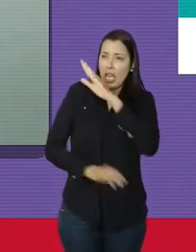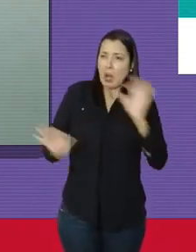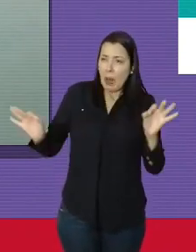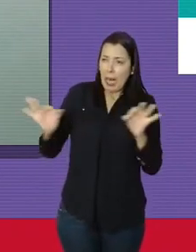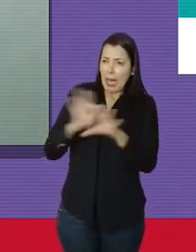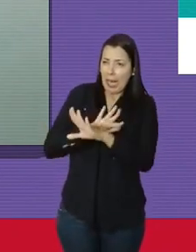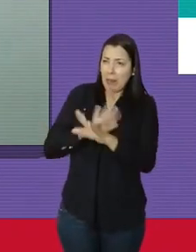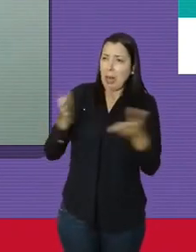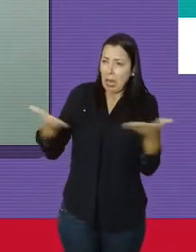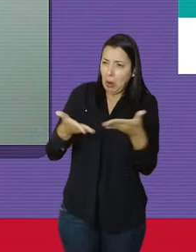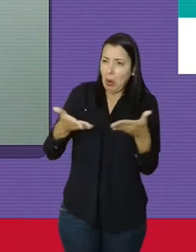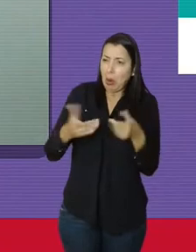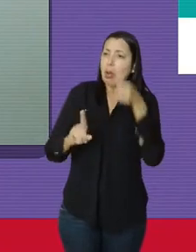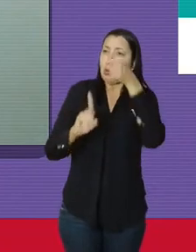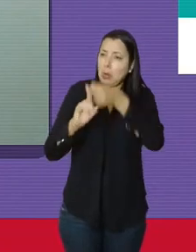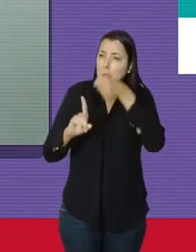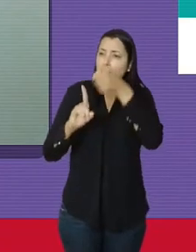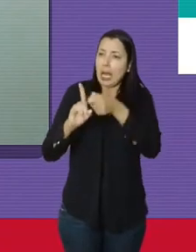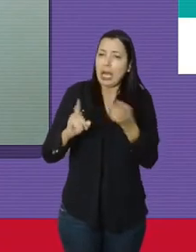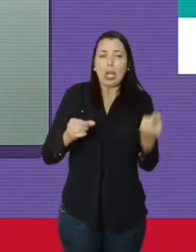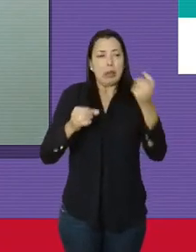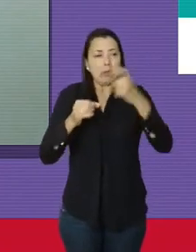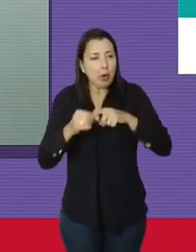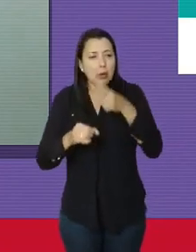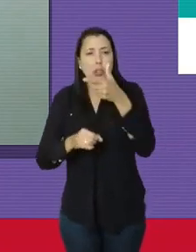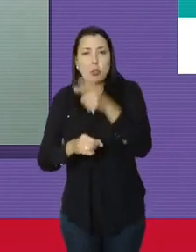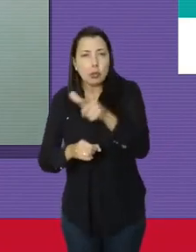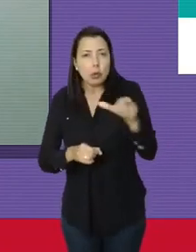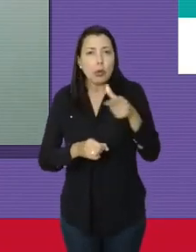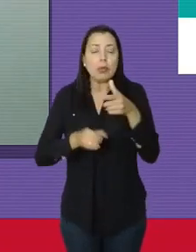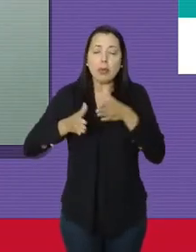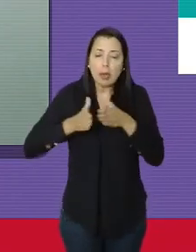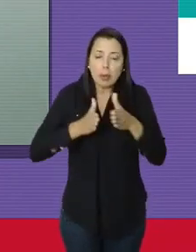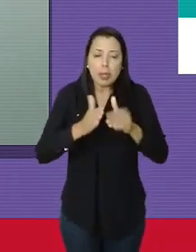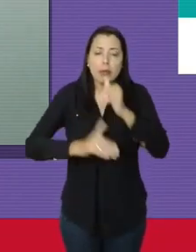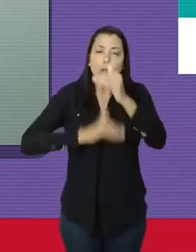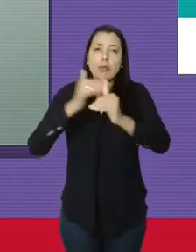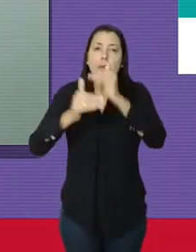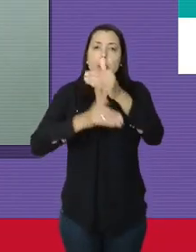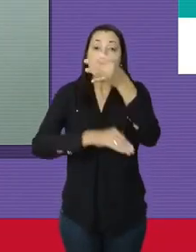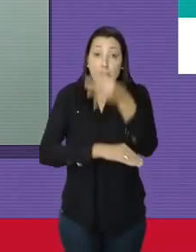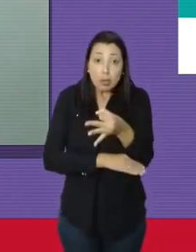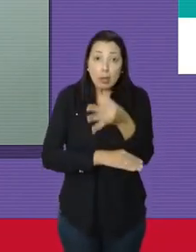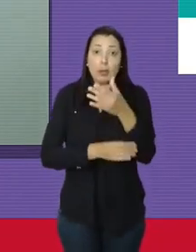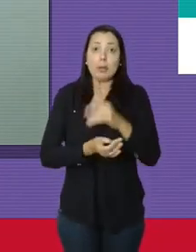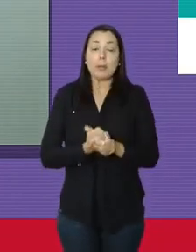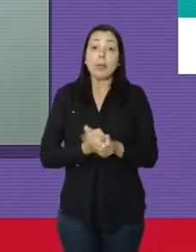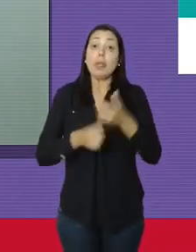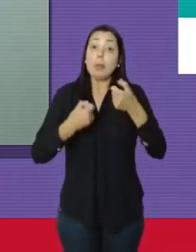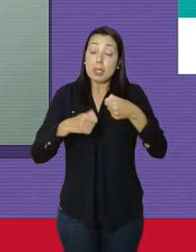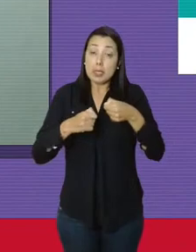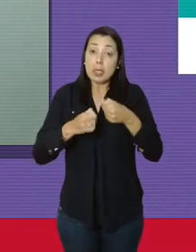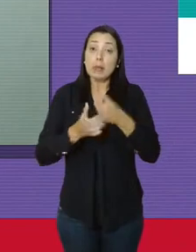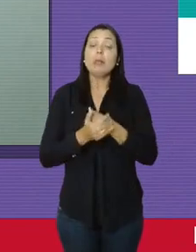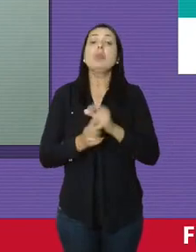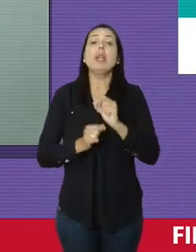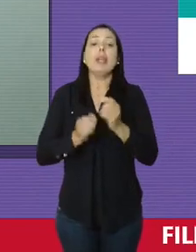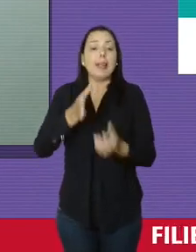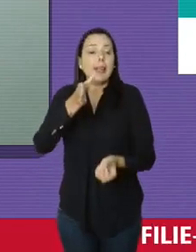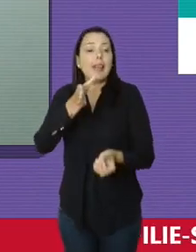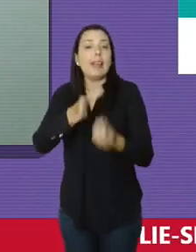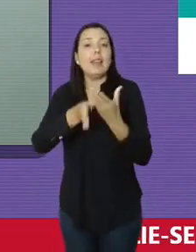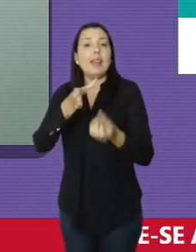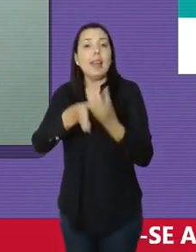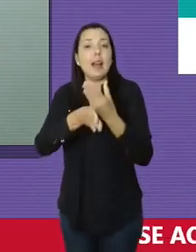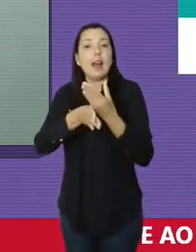e lutar para que volte ao seu lugar e ao seu caminho de desenvolvimento. Devemos nos insurgir contra